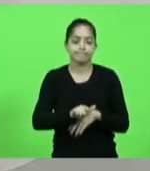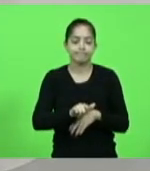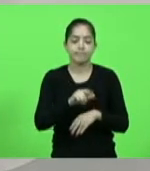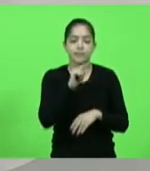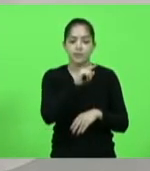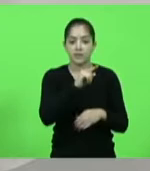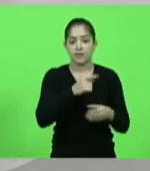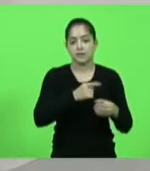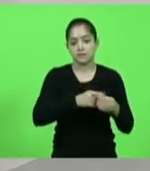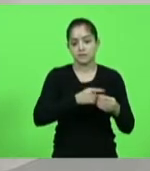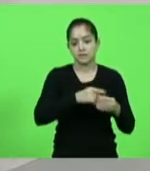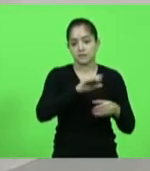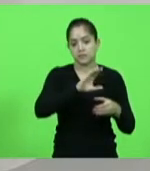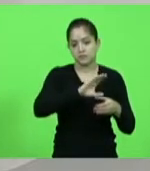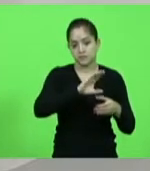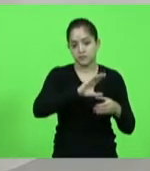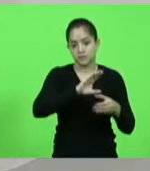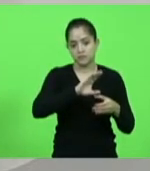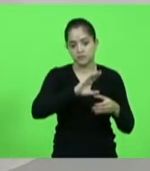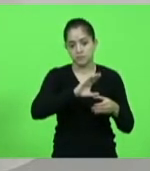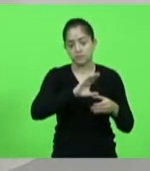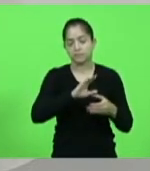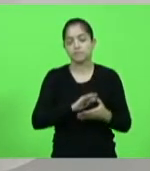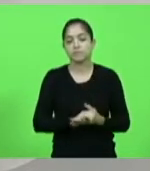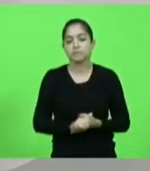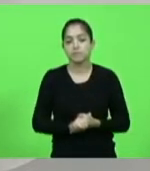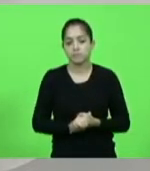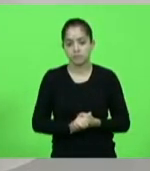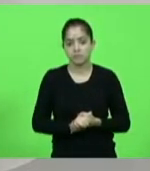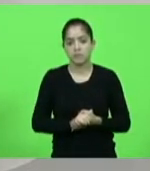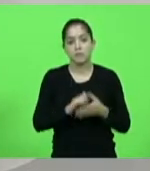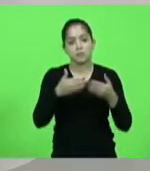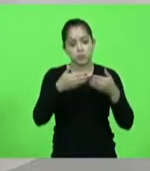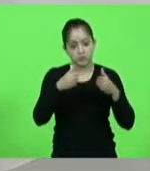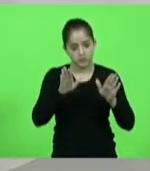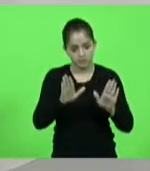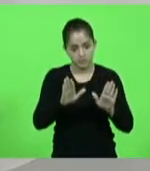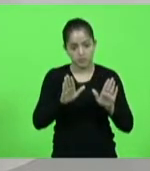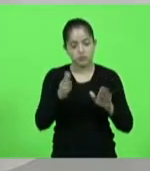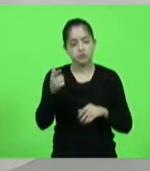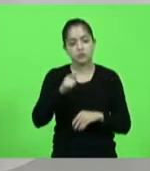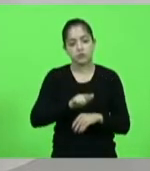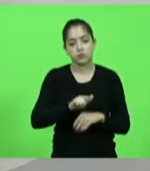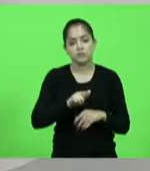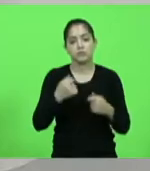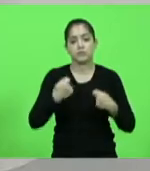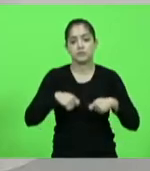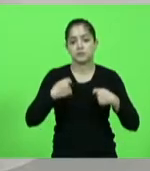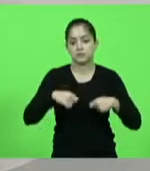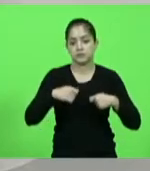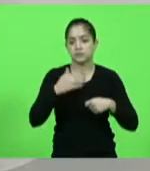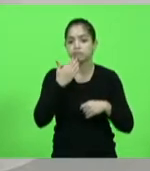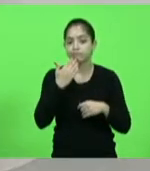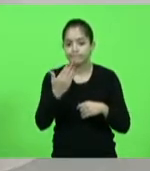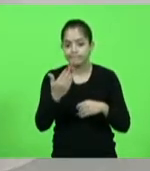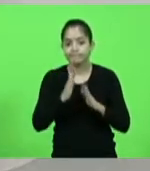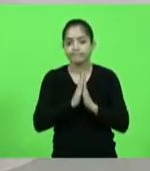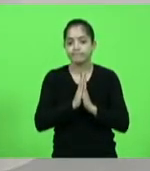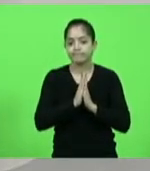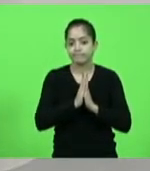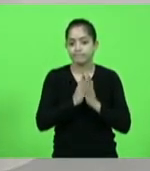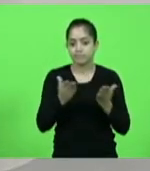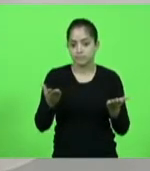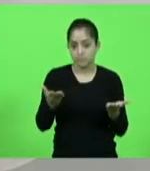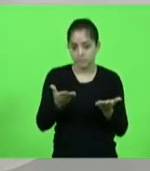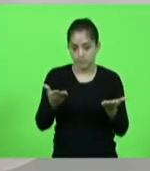Hematologia e Hemoterapia de Canoinhas seja reaberta, e é este o apelo que nós fazemos hoje.